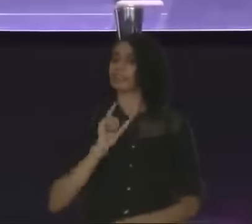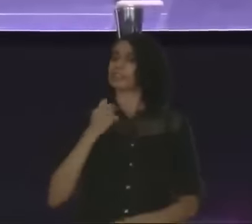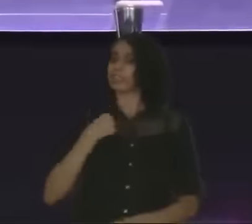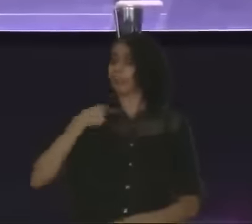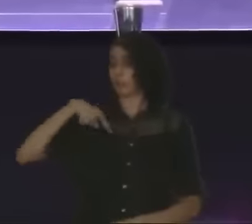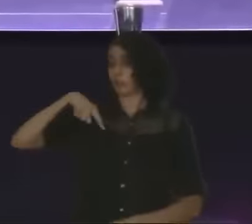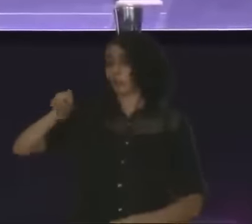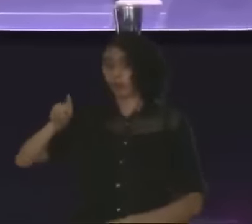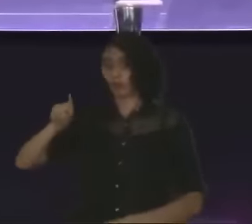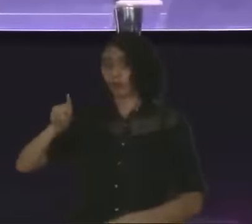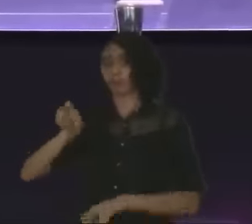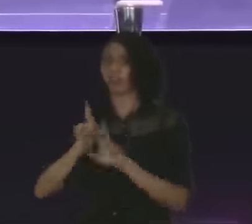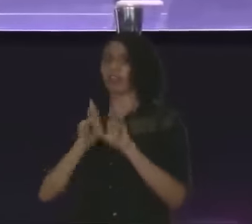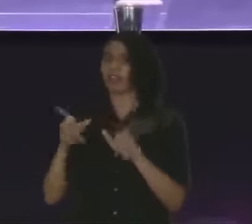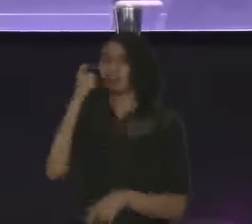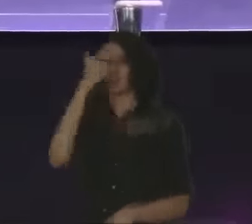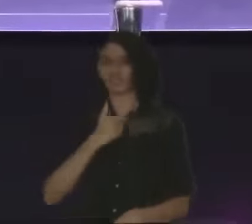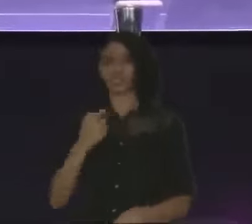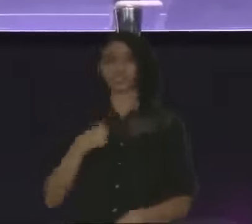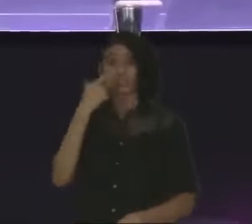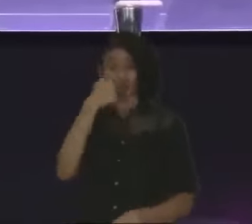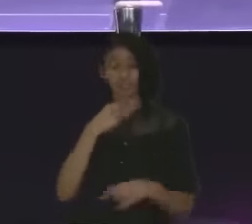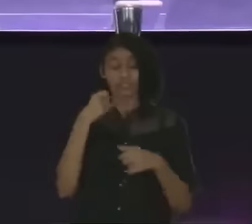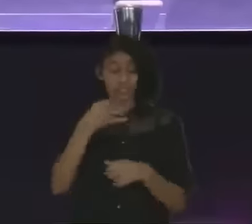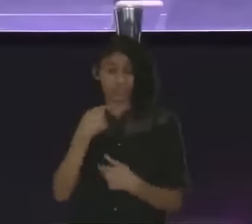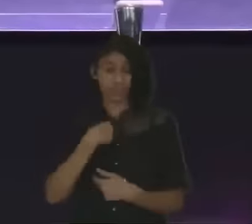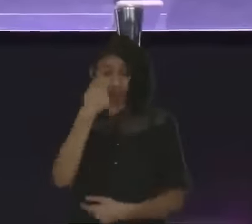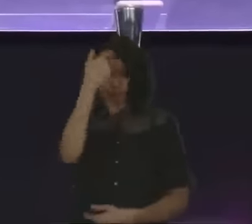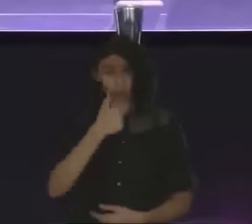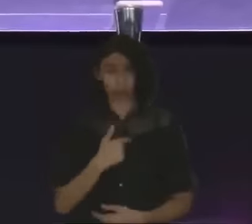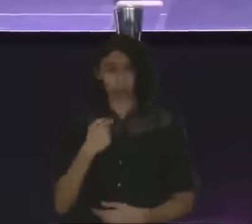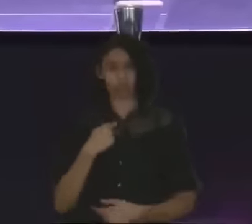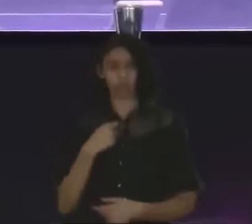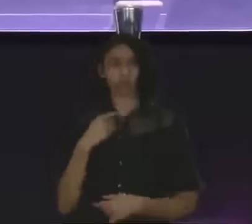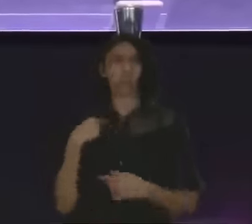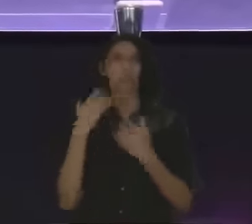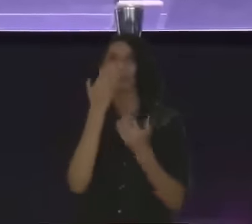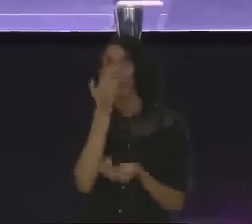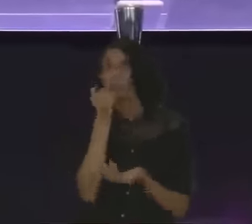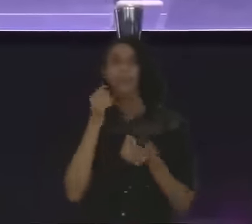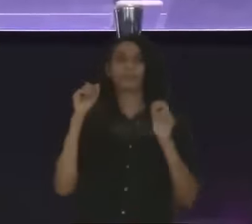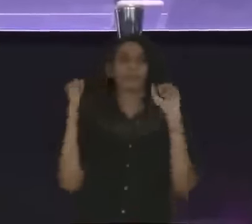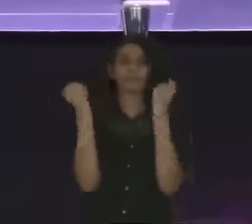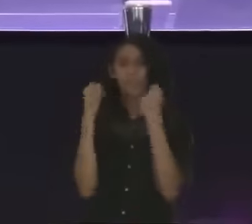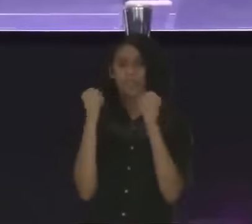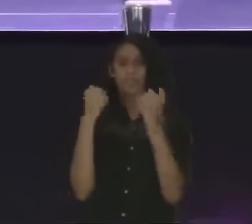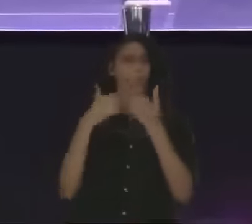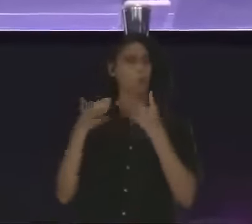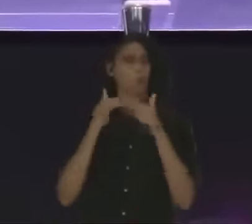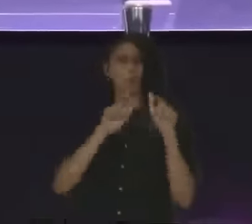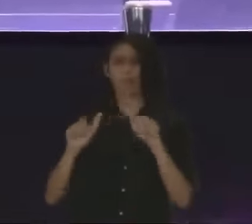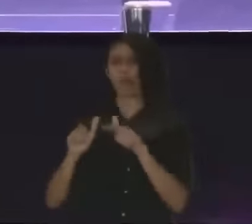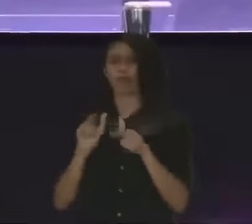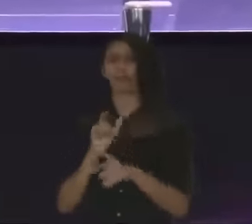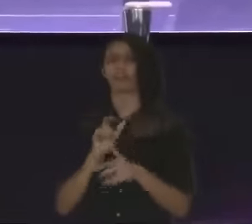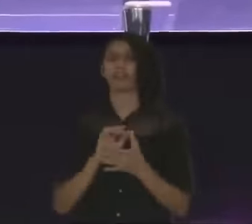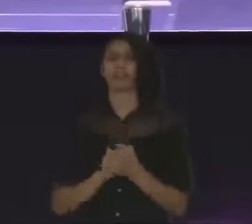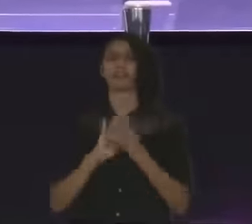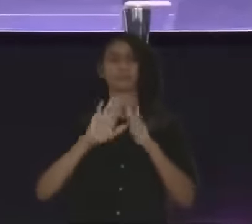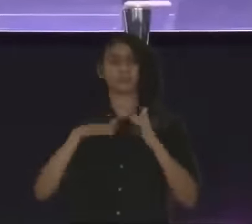eu sou Deus fala comigo de manhã quando eu tô comendo quando eu tô na academia de ginásio quando tô levando meus filhos na escola em qualquer situação da vida